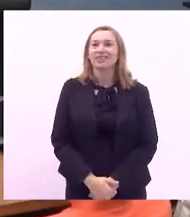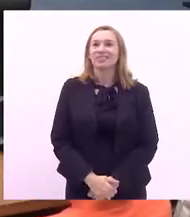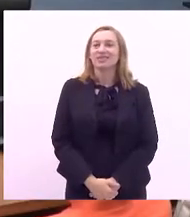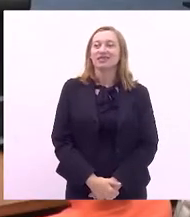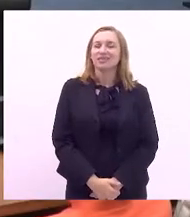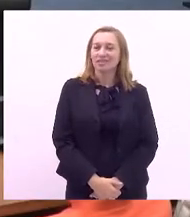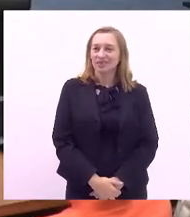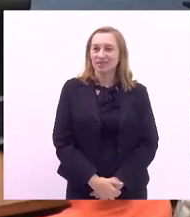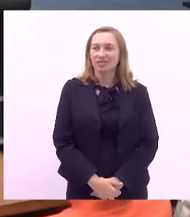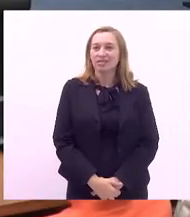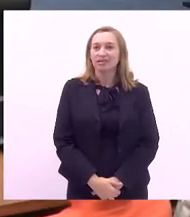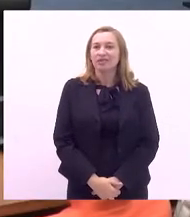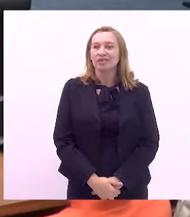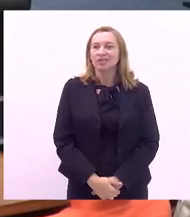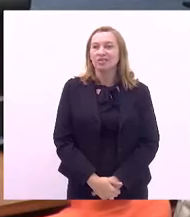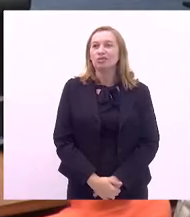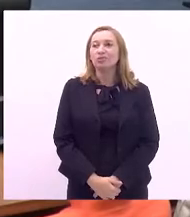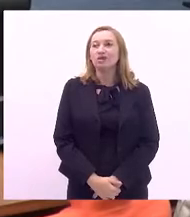oi oi